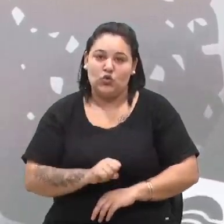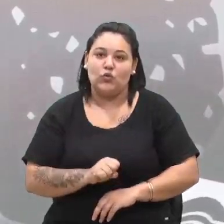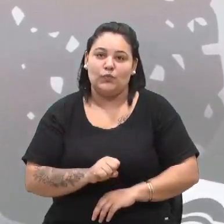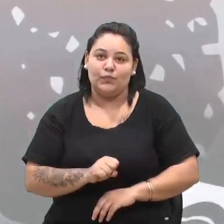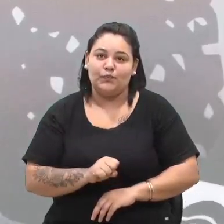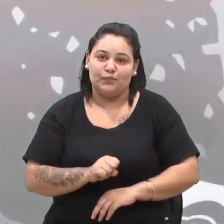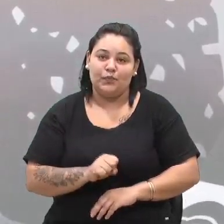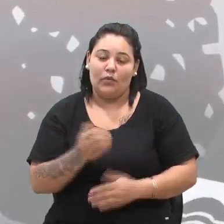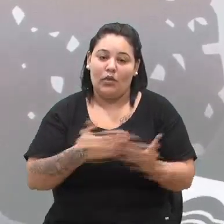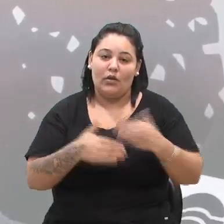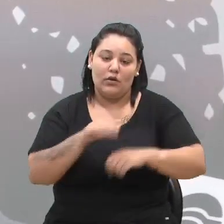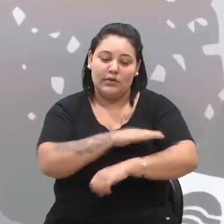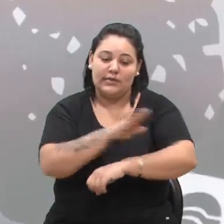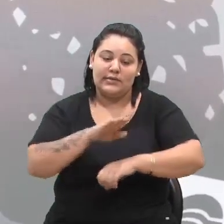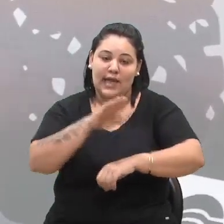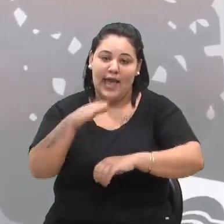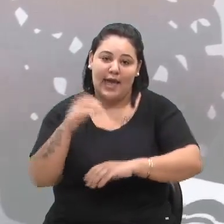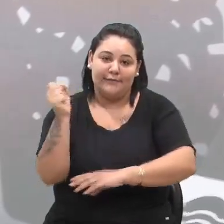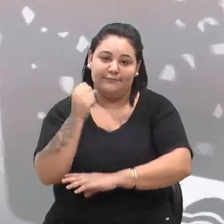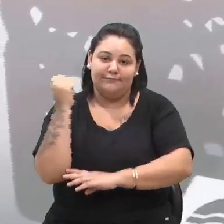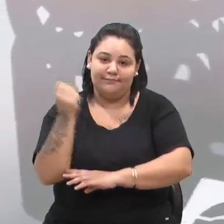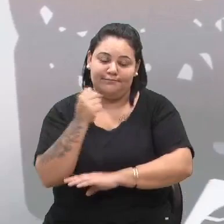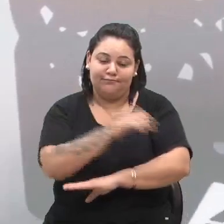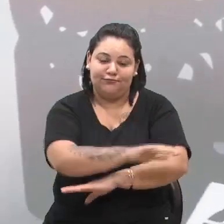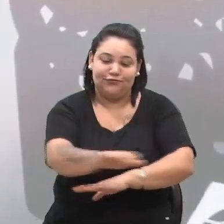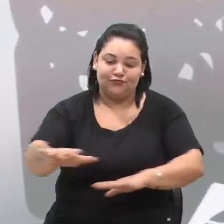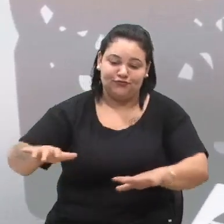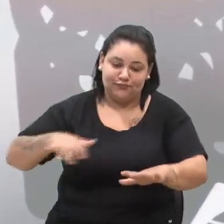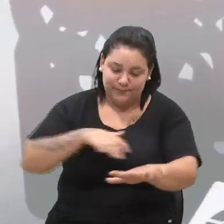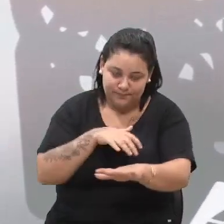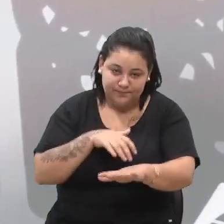Serra, os Campos de Cima da Serra e a região das Hortênsias.